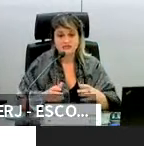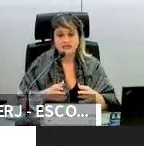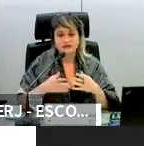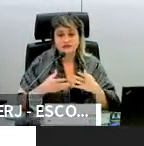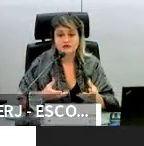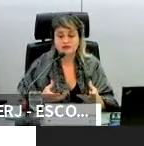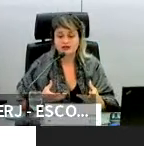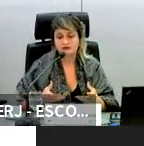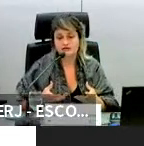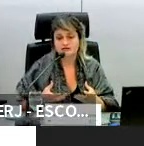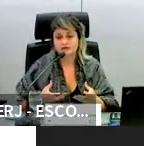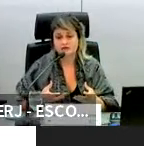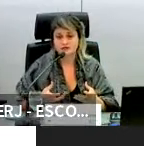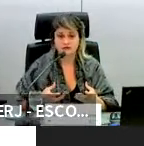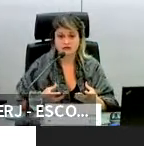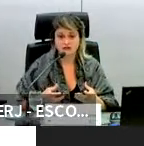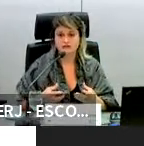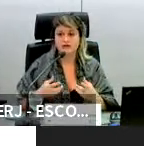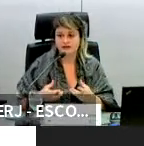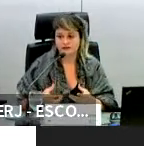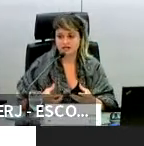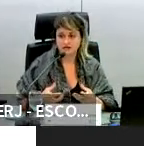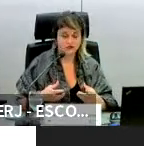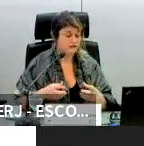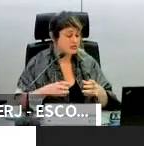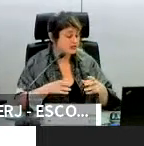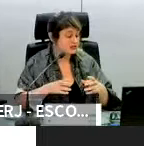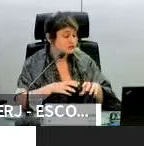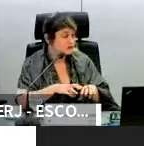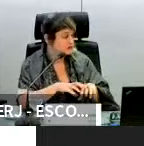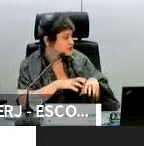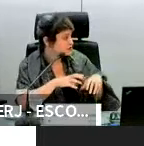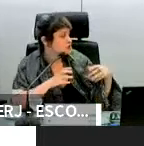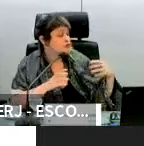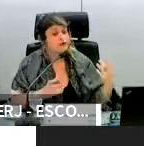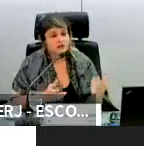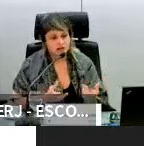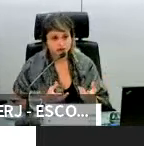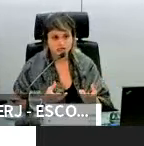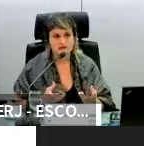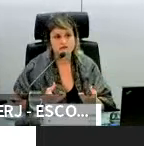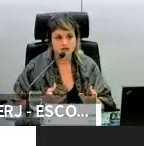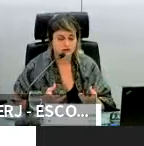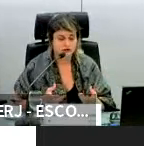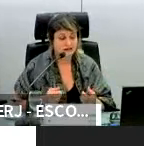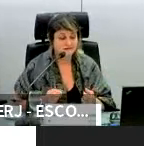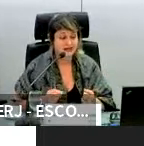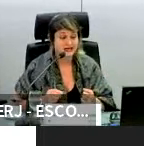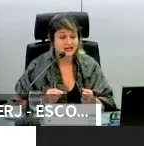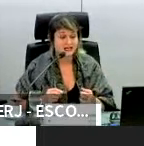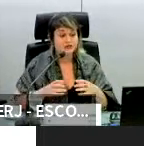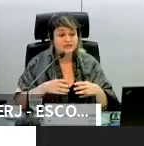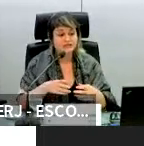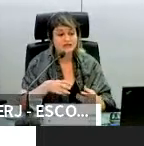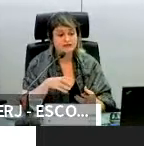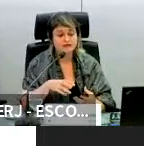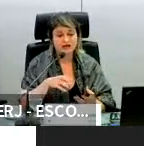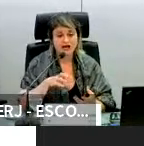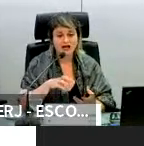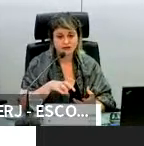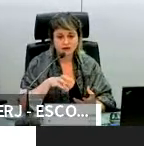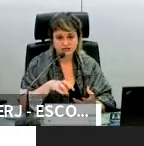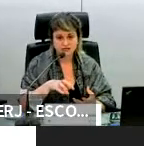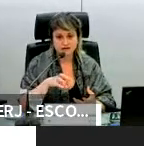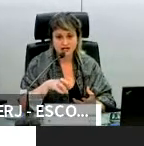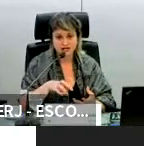que significa a atuação do TJ com requalificação de nome e gênero no contexto de toda a atuação do TJ e o que significa